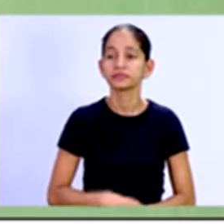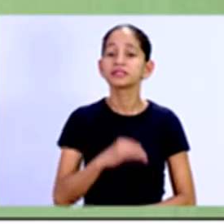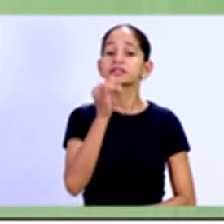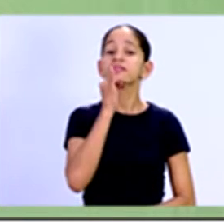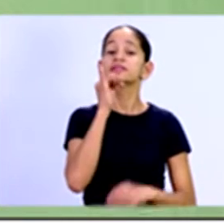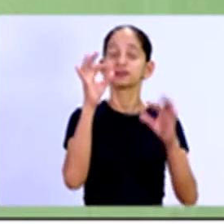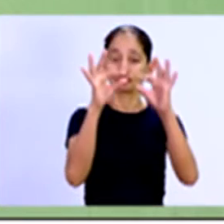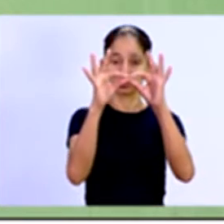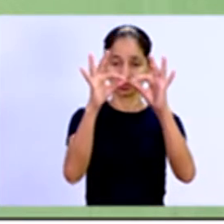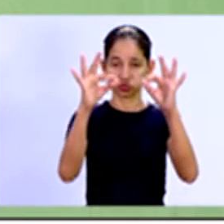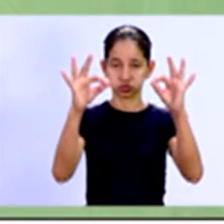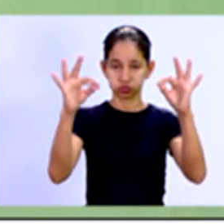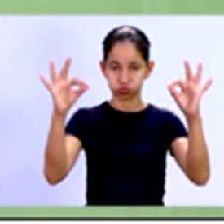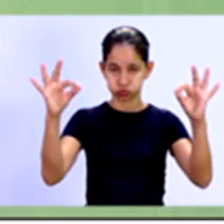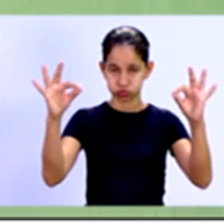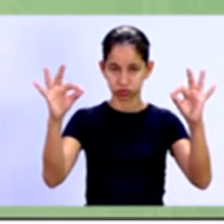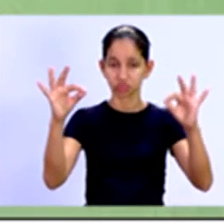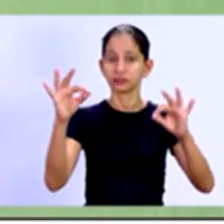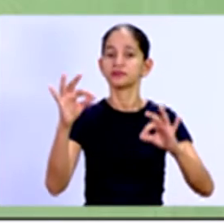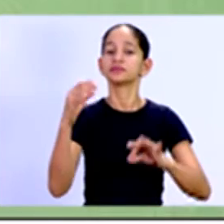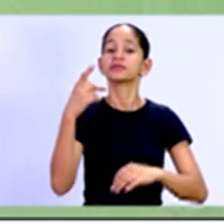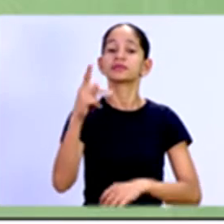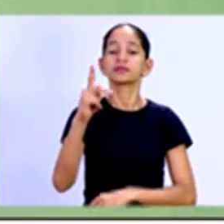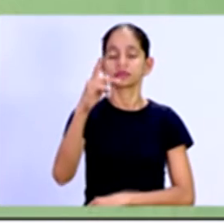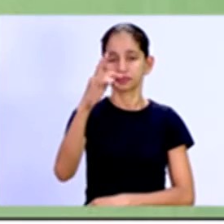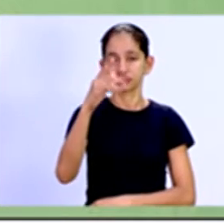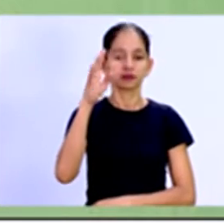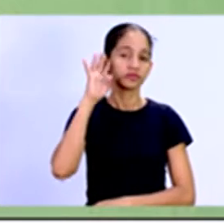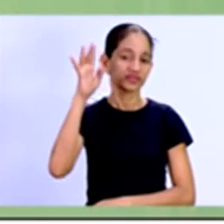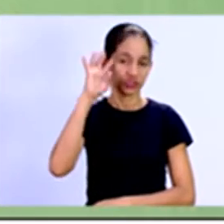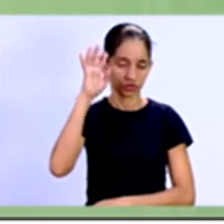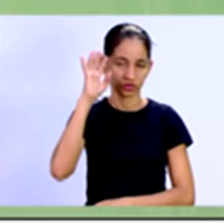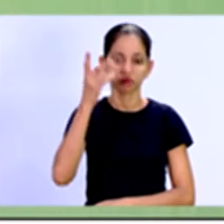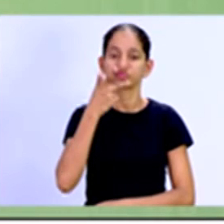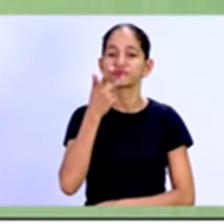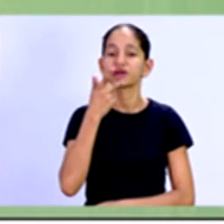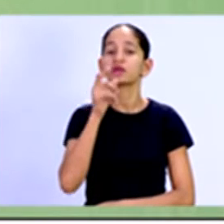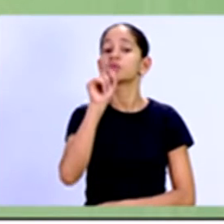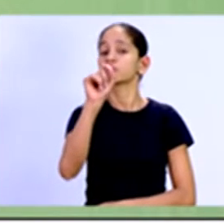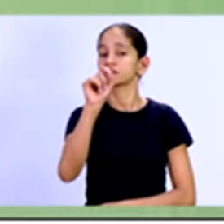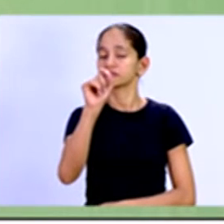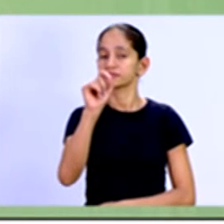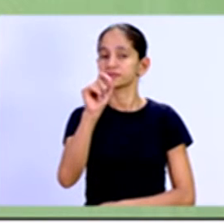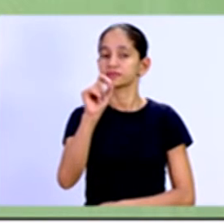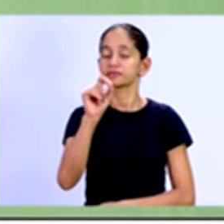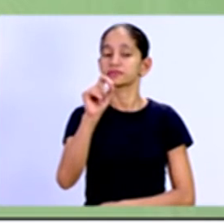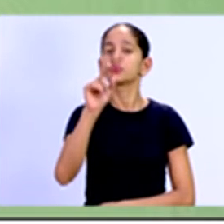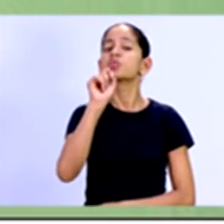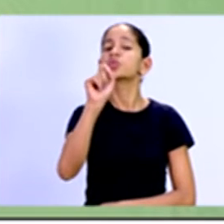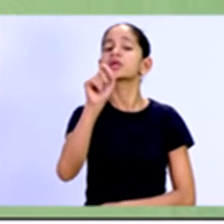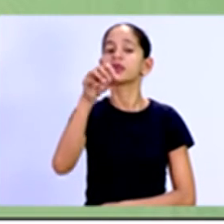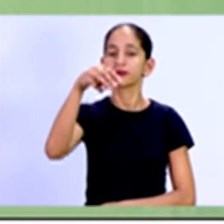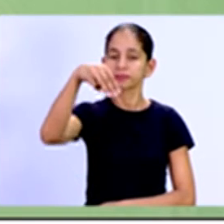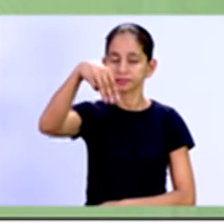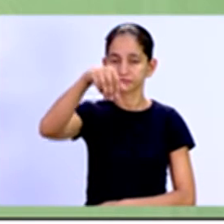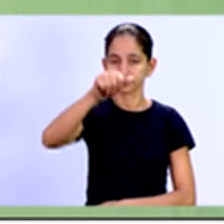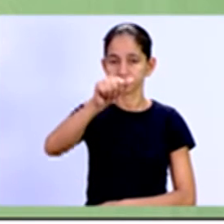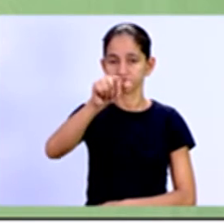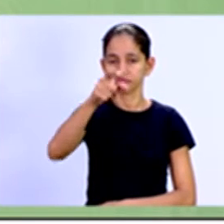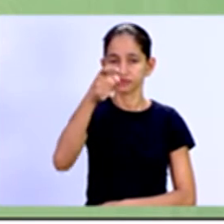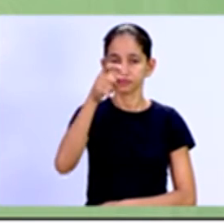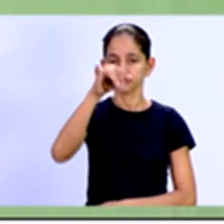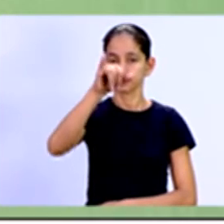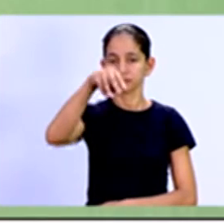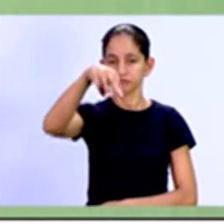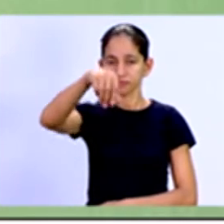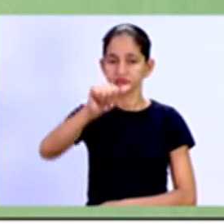frase de Kant, né, essa ideia de Kant, quando ele fala aqui da máxima, né, como um princípio